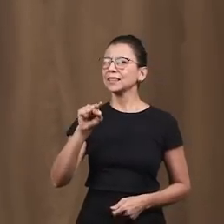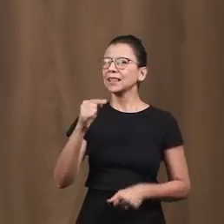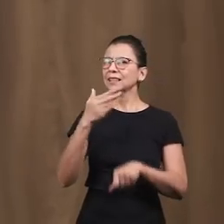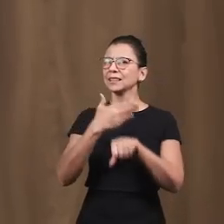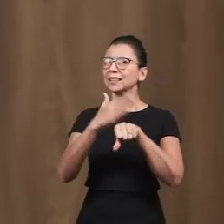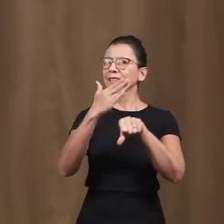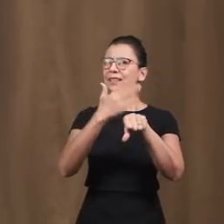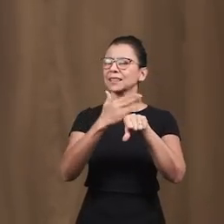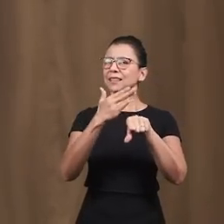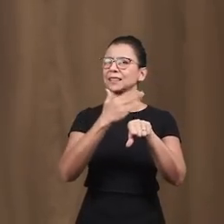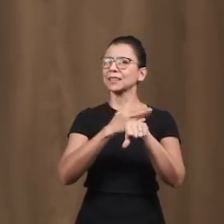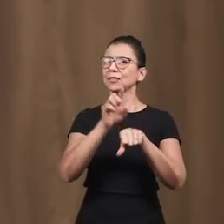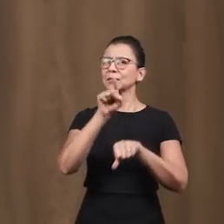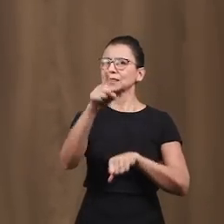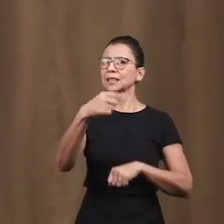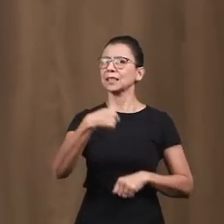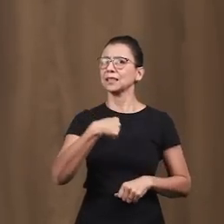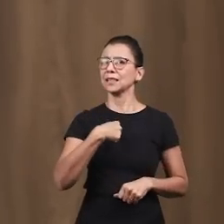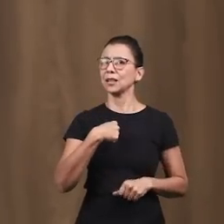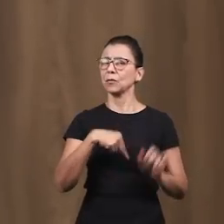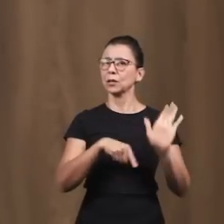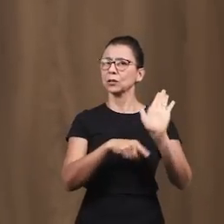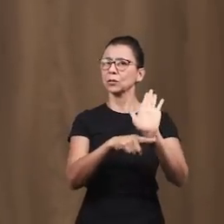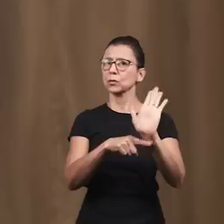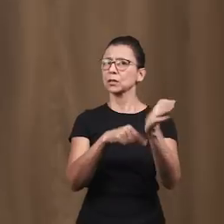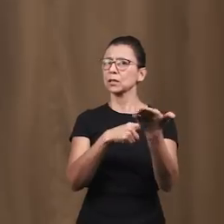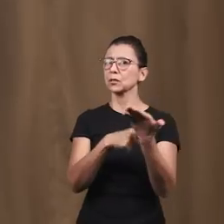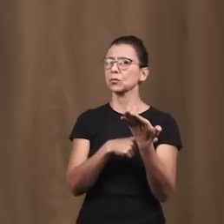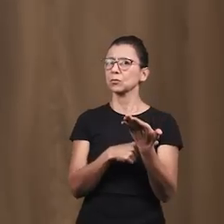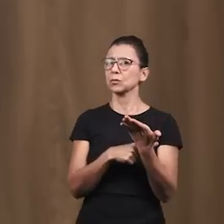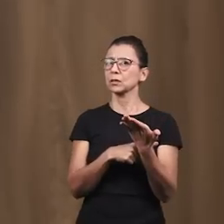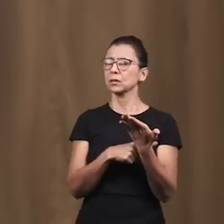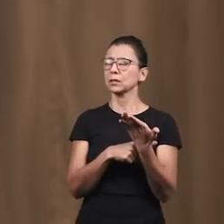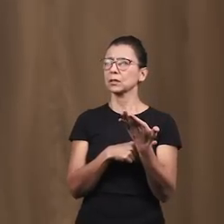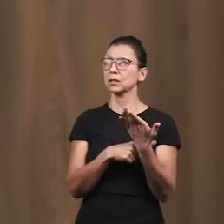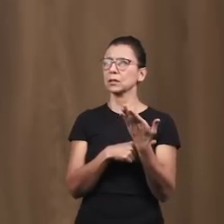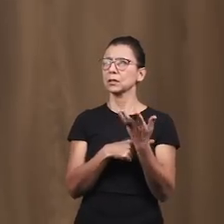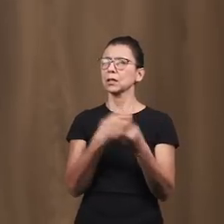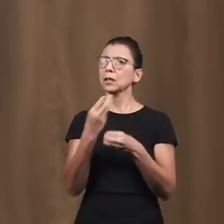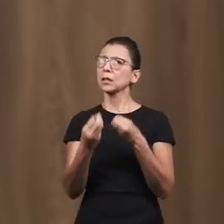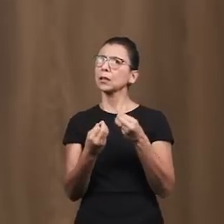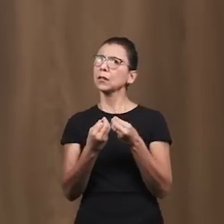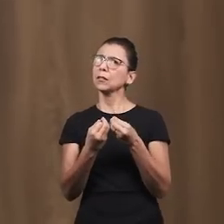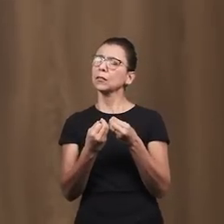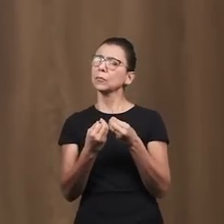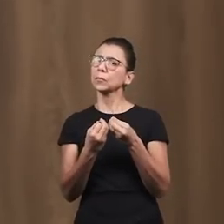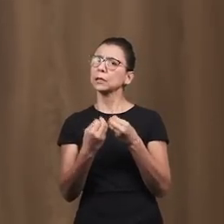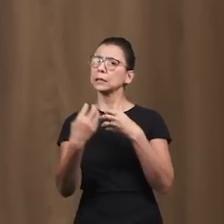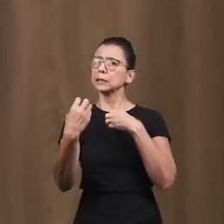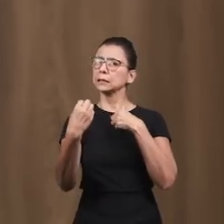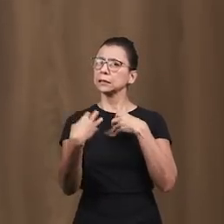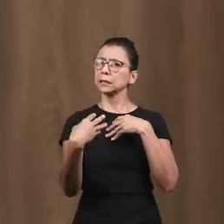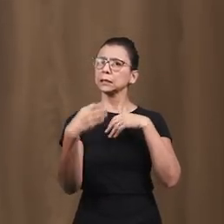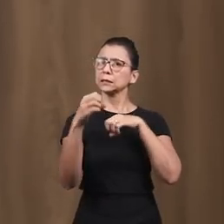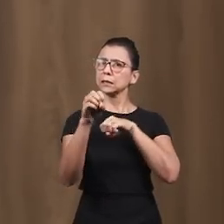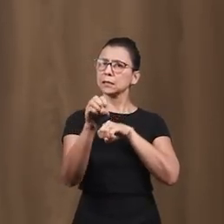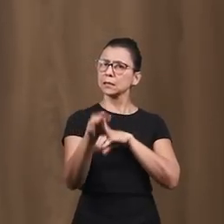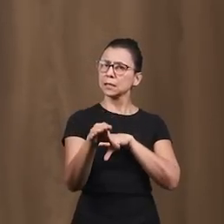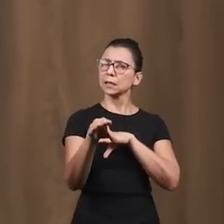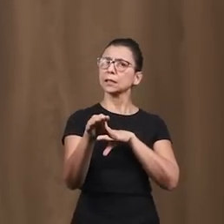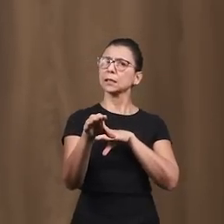o Espírito Santo, ele nos ajuda. Como? Ele nos ensina, ele